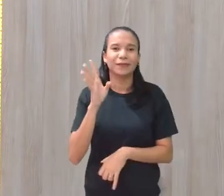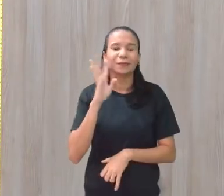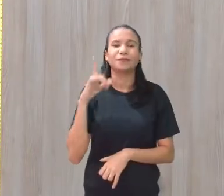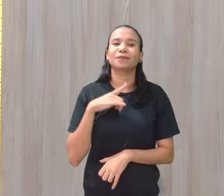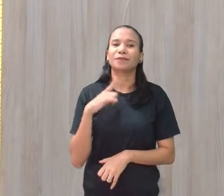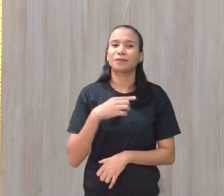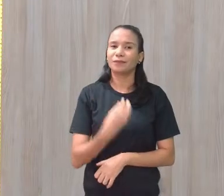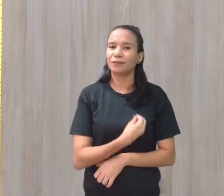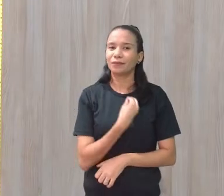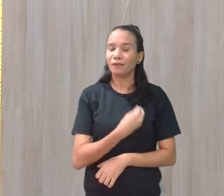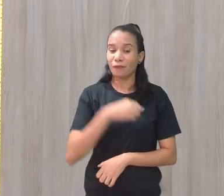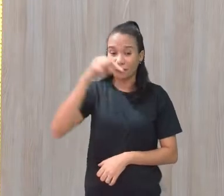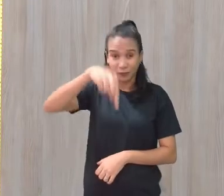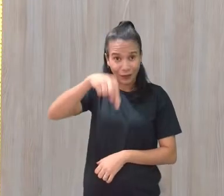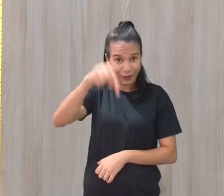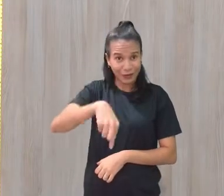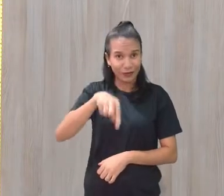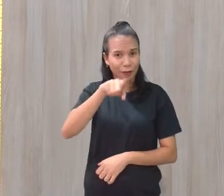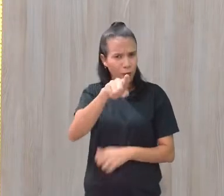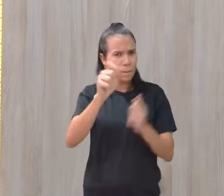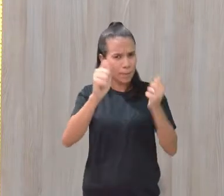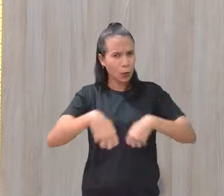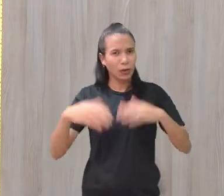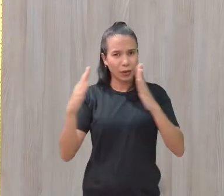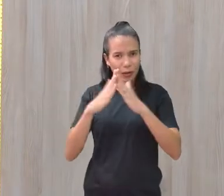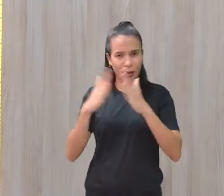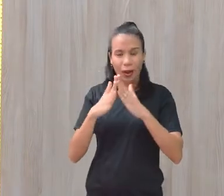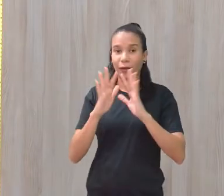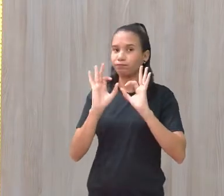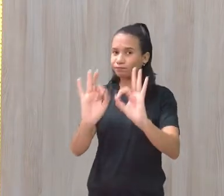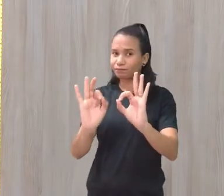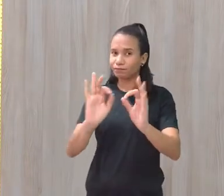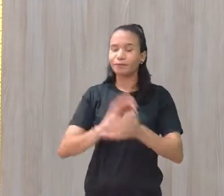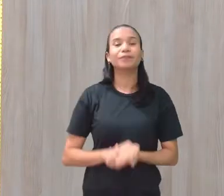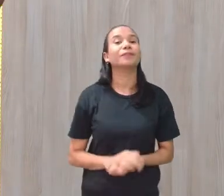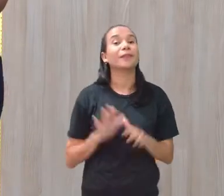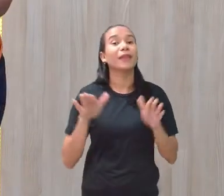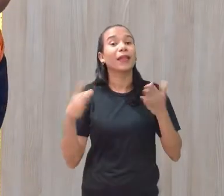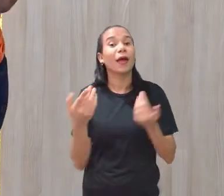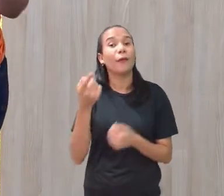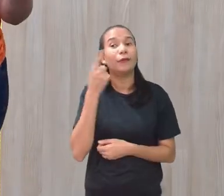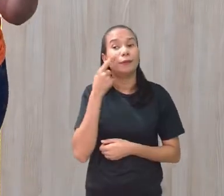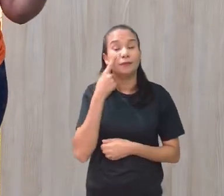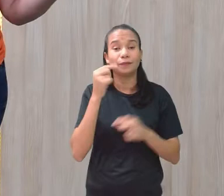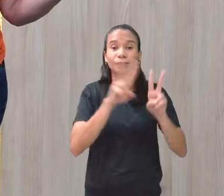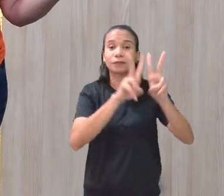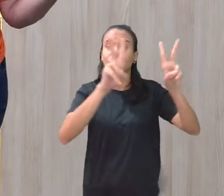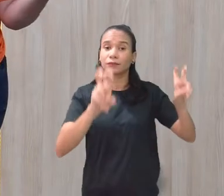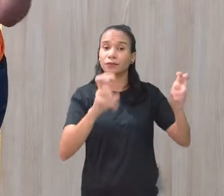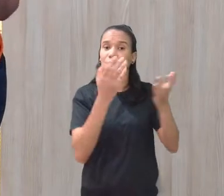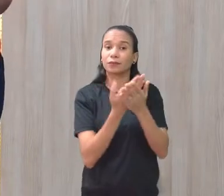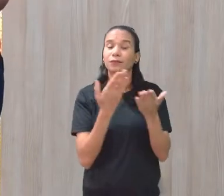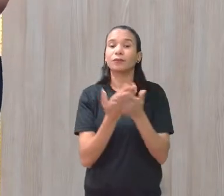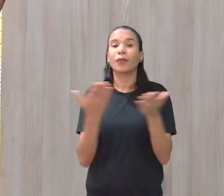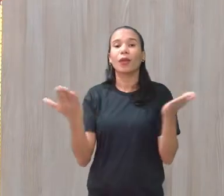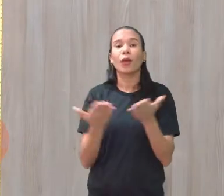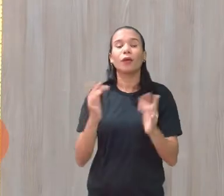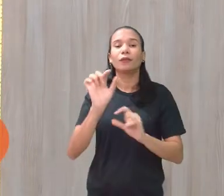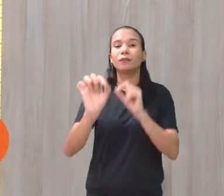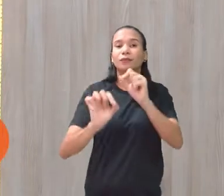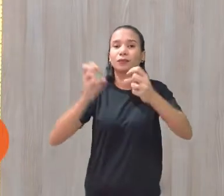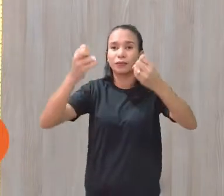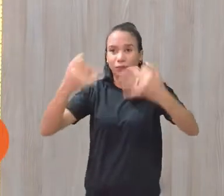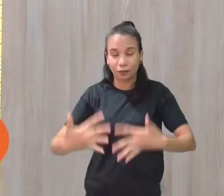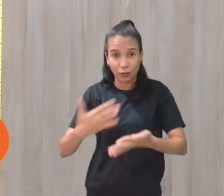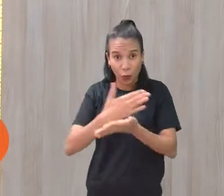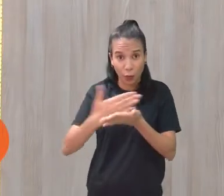uma experiência aqui que você pode fazer na sua casa, certo? Então vamos lá. O tema da aula de hoje, vou dizer